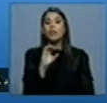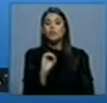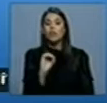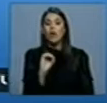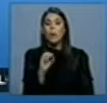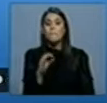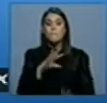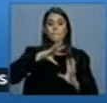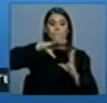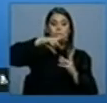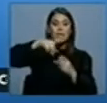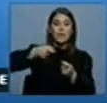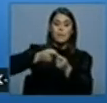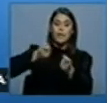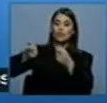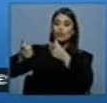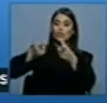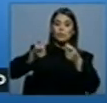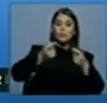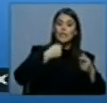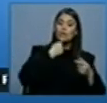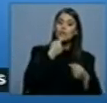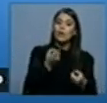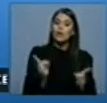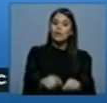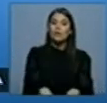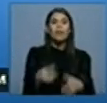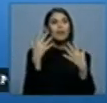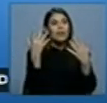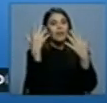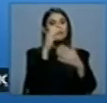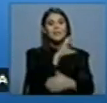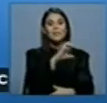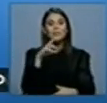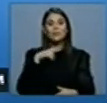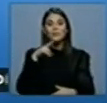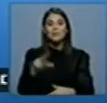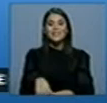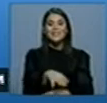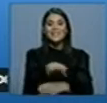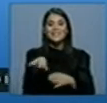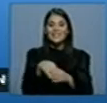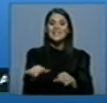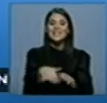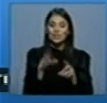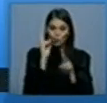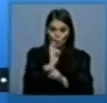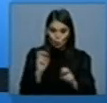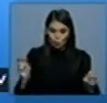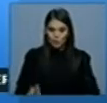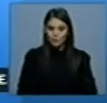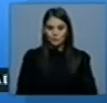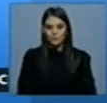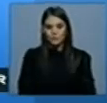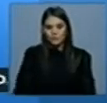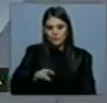orbitam outras estrelas. E, repito, um hino também à ciência portuguesa que está particularmente envolvida nestas descobertas.